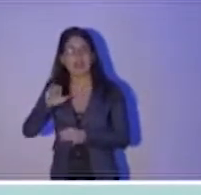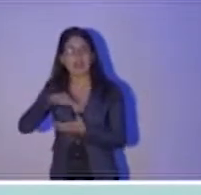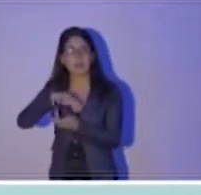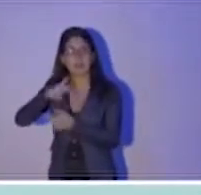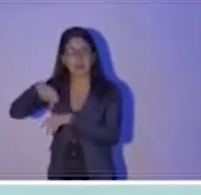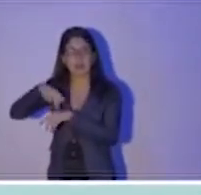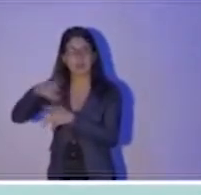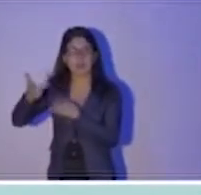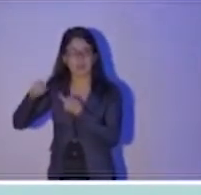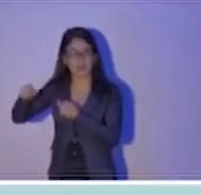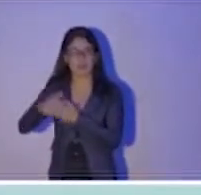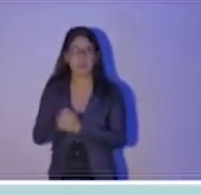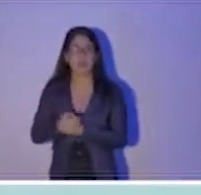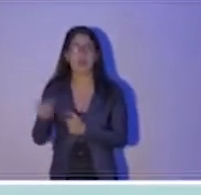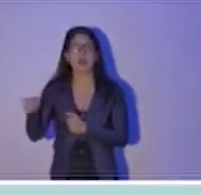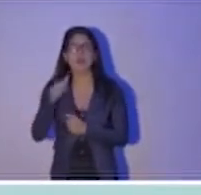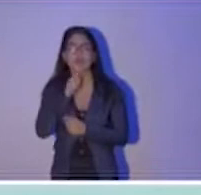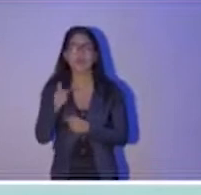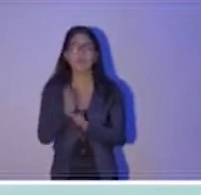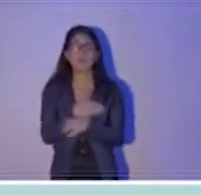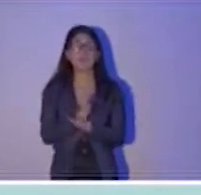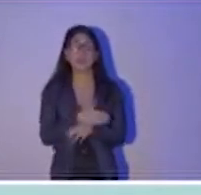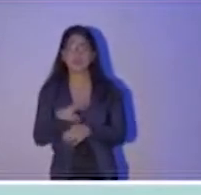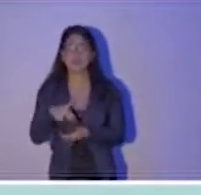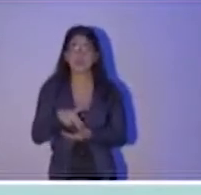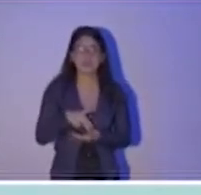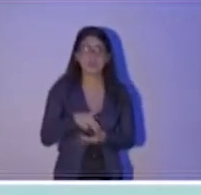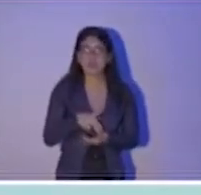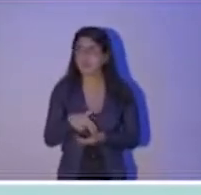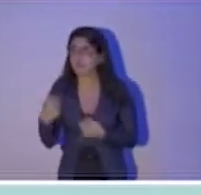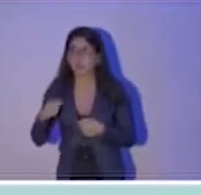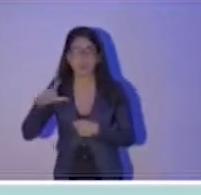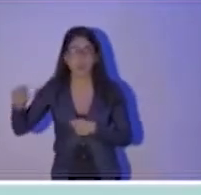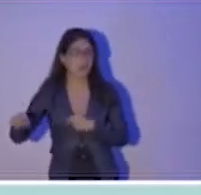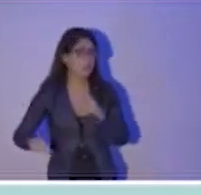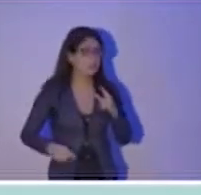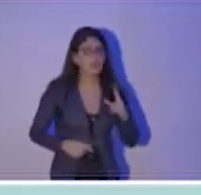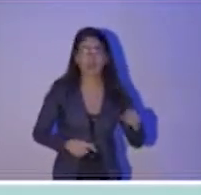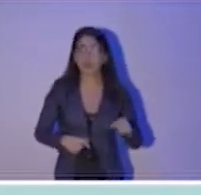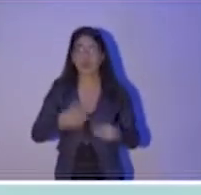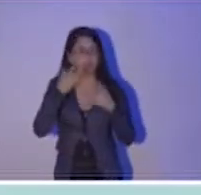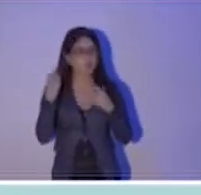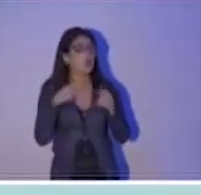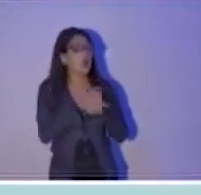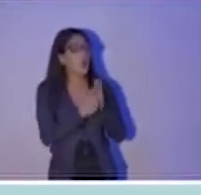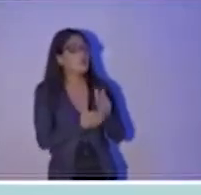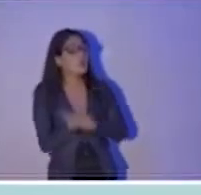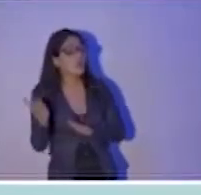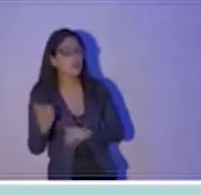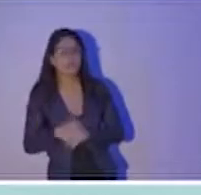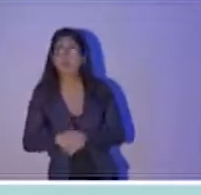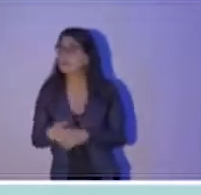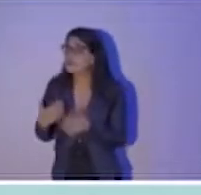ela chega lá e alguém diz assim, ela diz assim, eu preciso sair daqui, e o gato diz, para onde você quer ir? Ela diz assim, ah, para